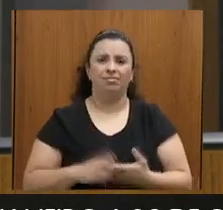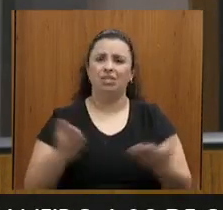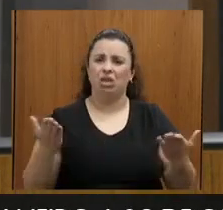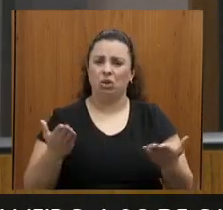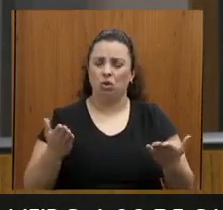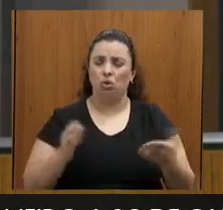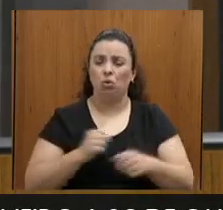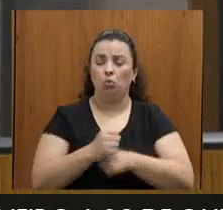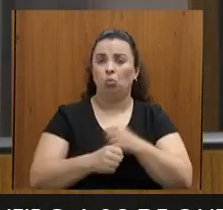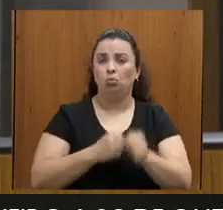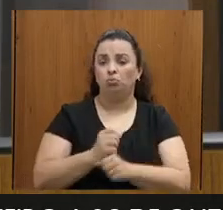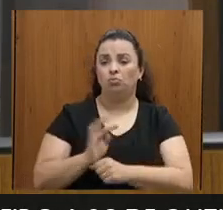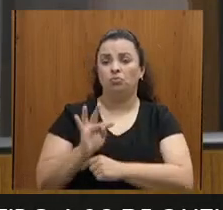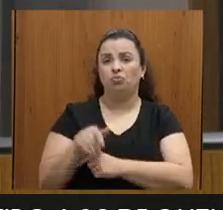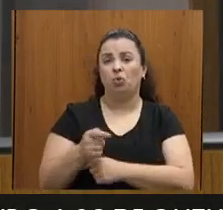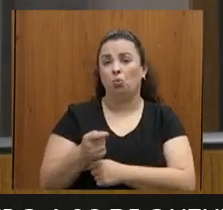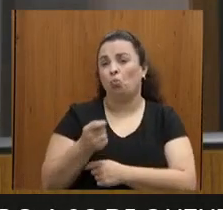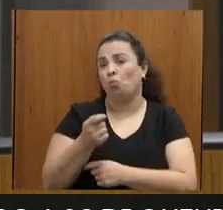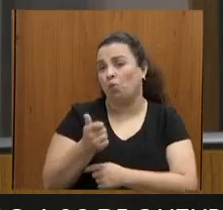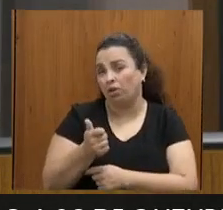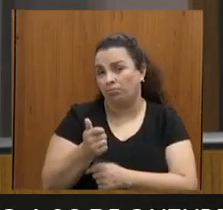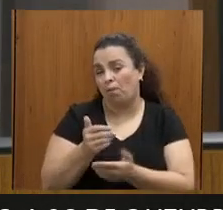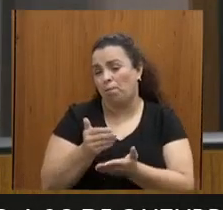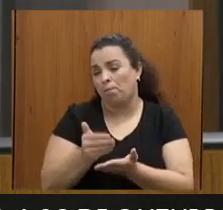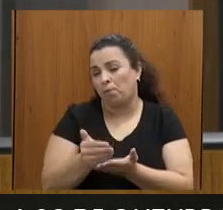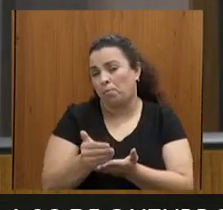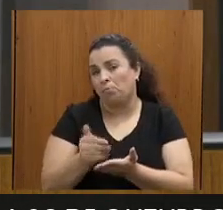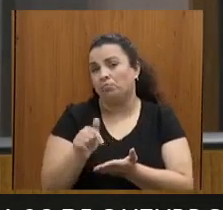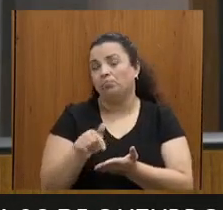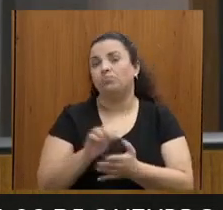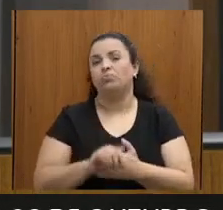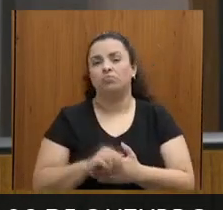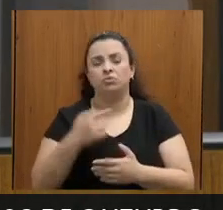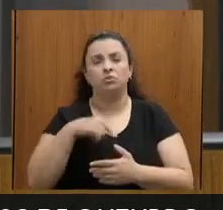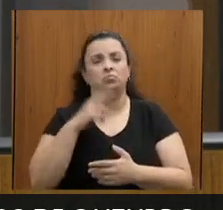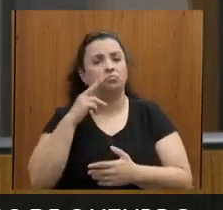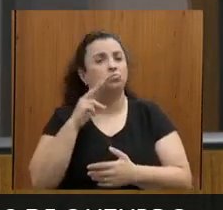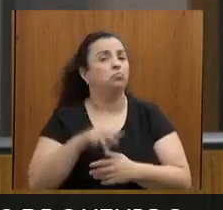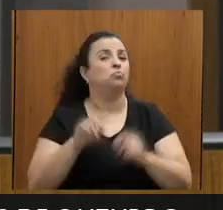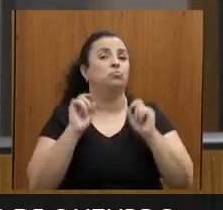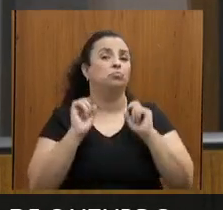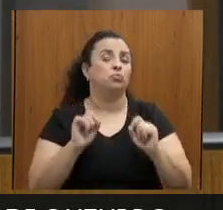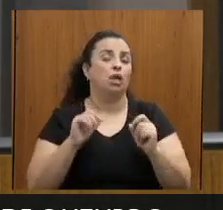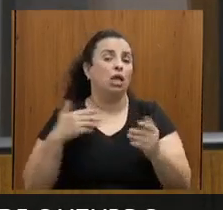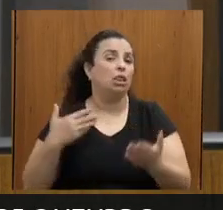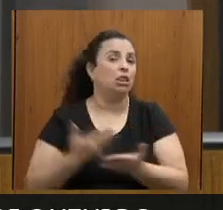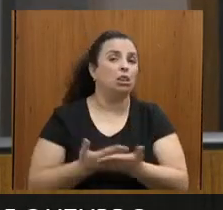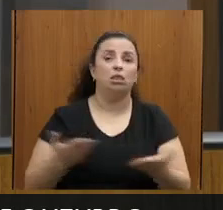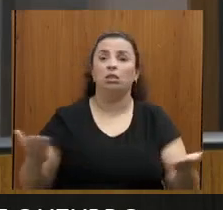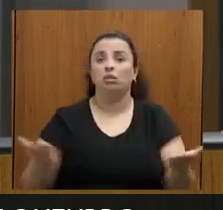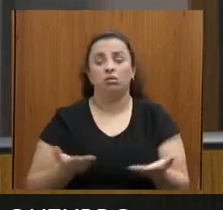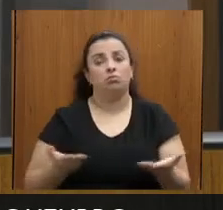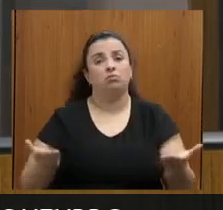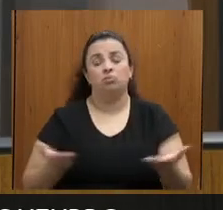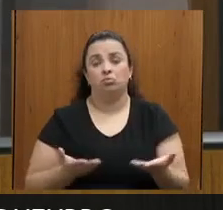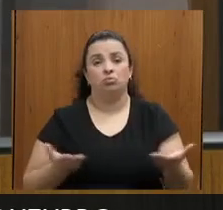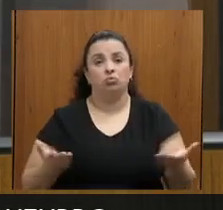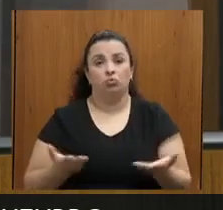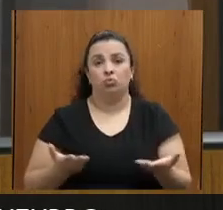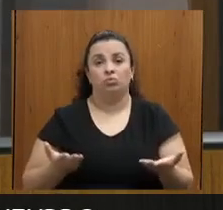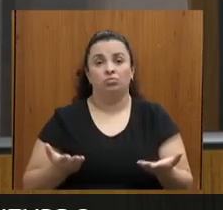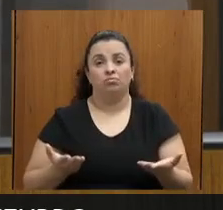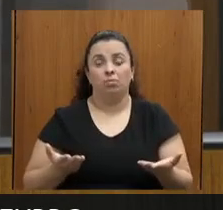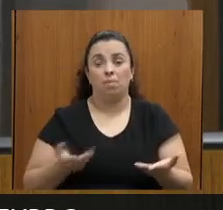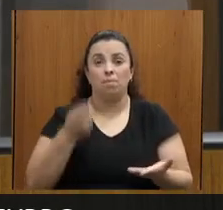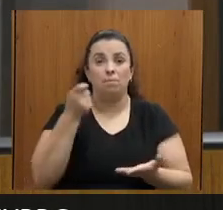infelizmente, o que nós estamos vendo é que até agora quase nada